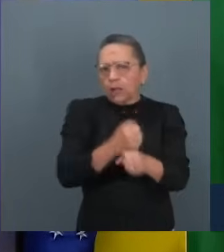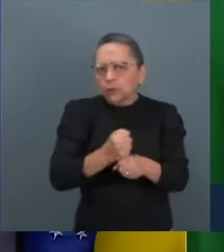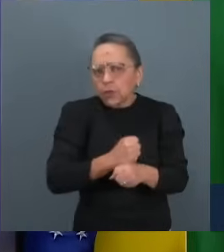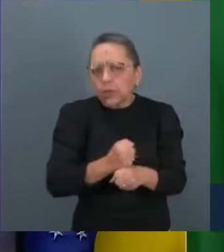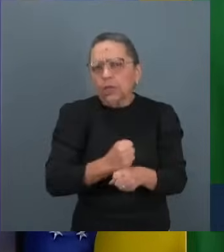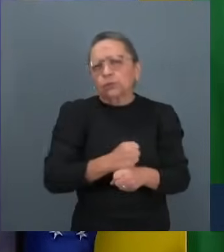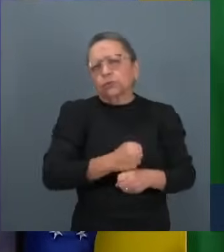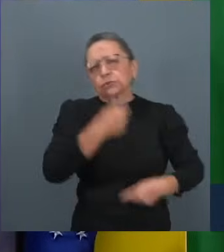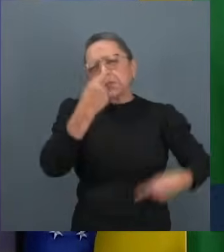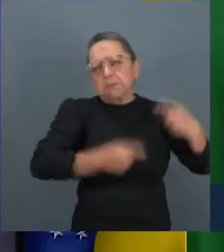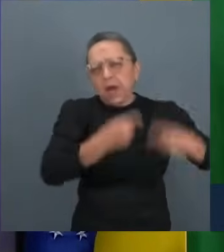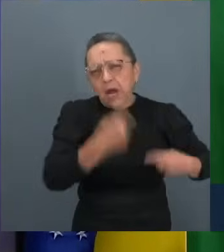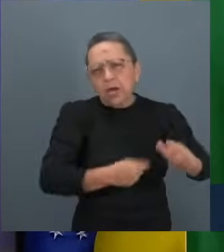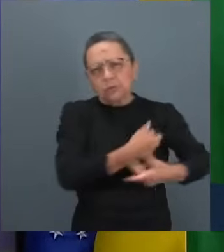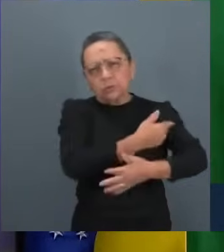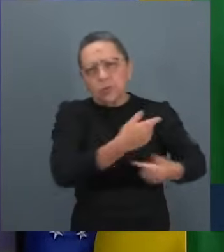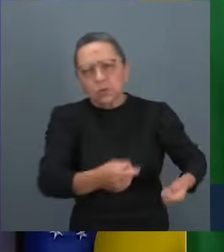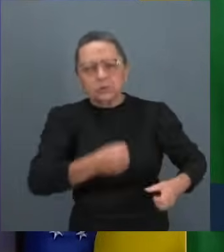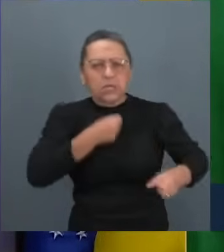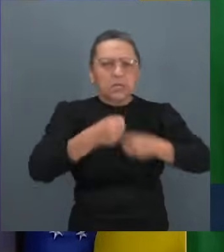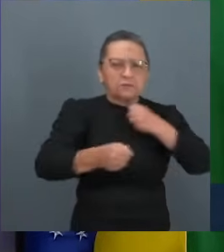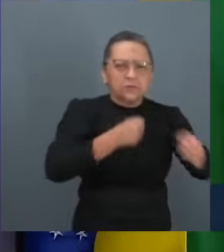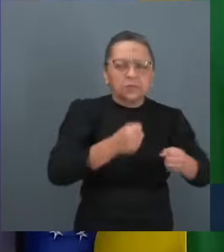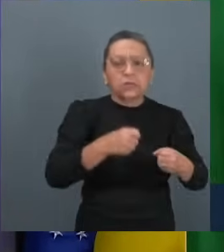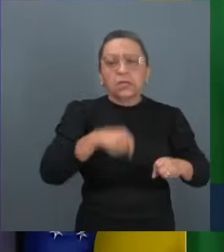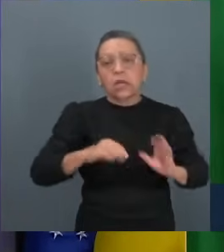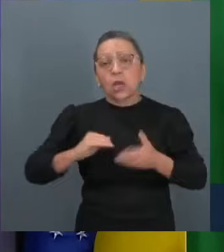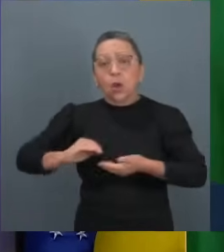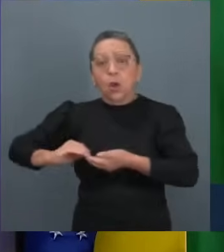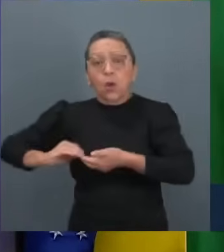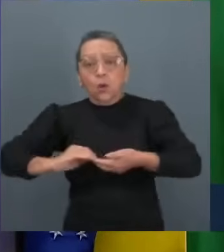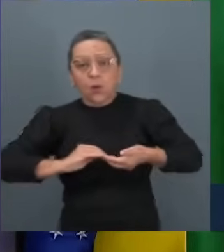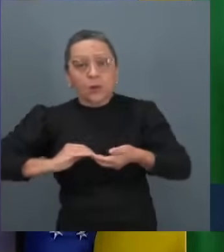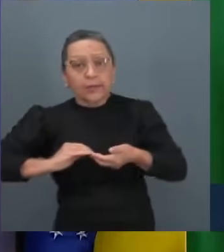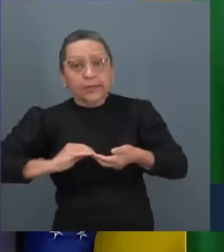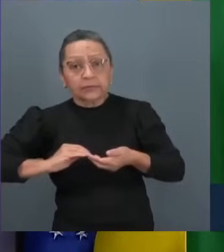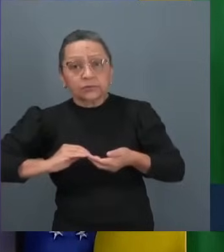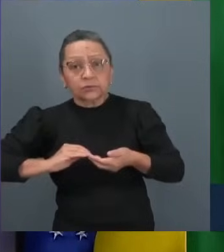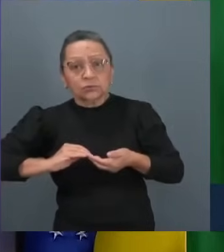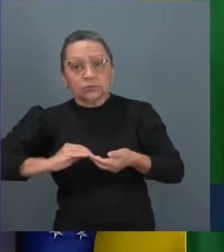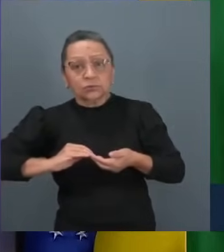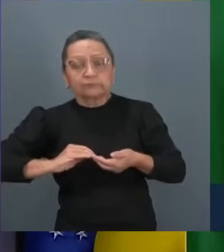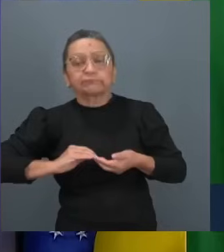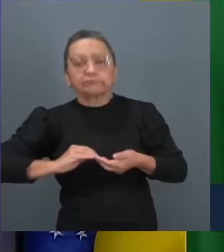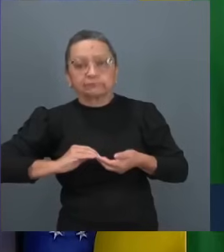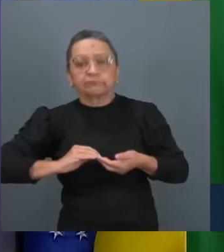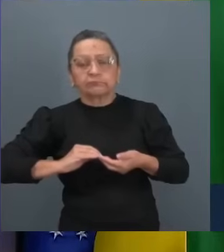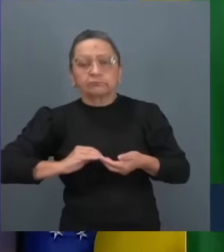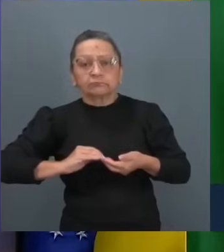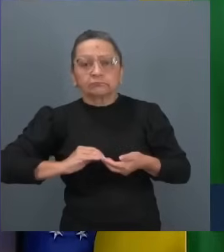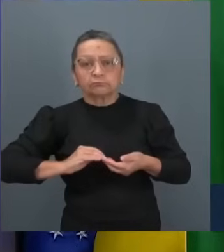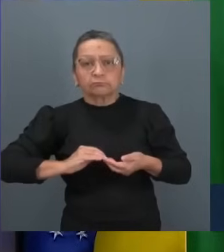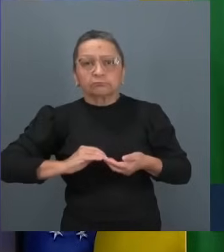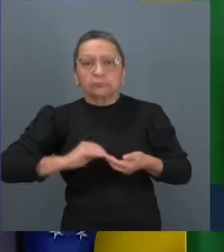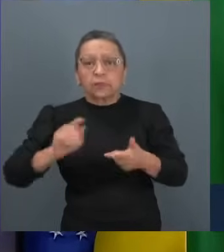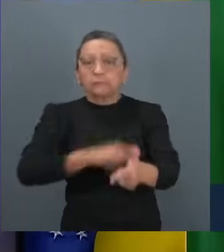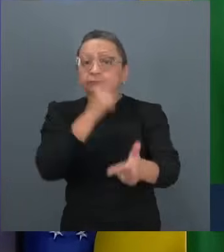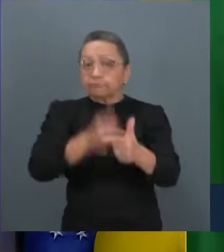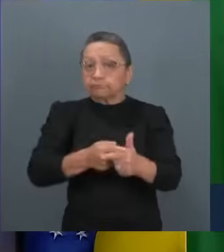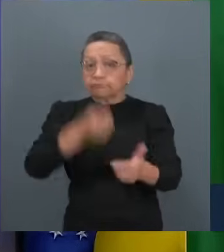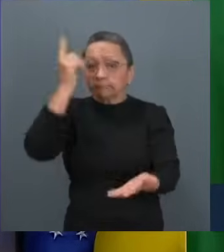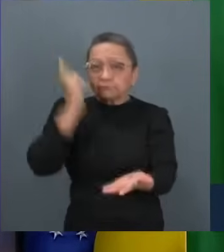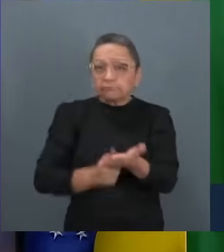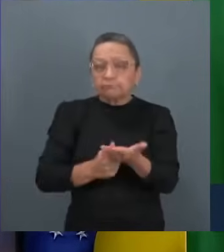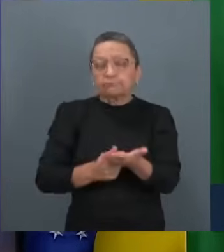ouvindo especialistas, o Congresso Nacional, mais uma vez, cumprindo o seu dever primordial, ele legislou, o